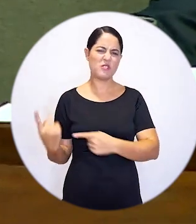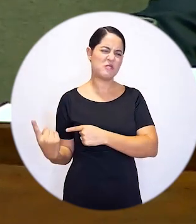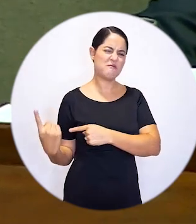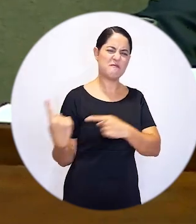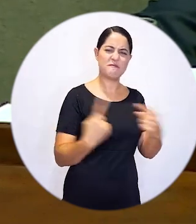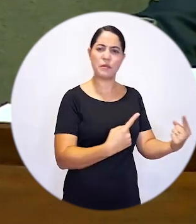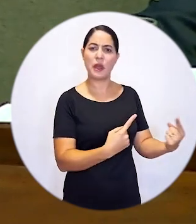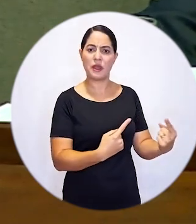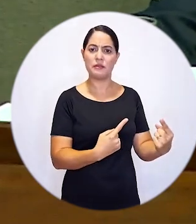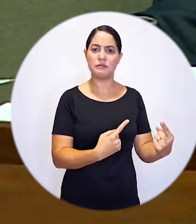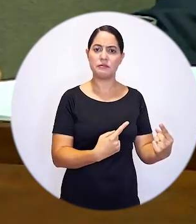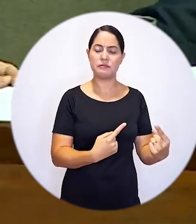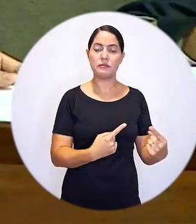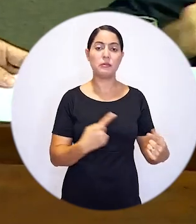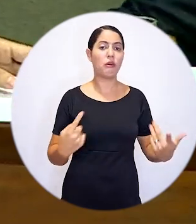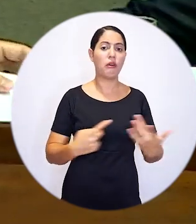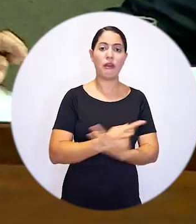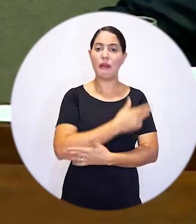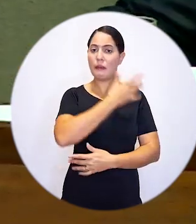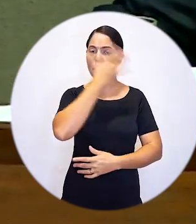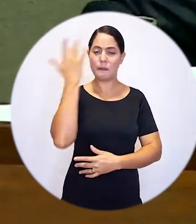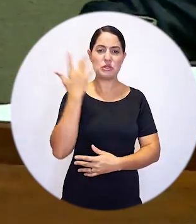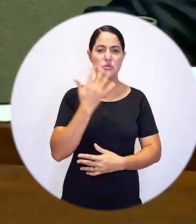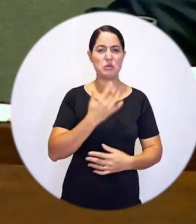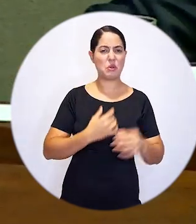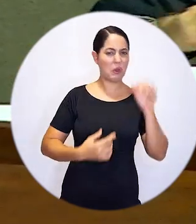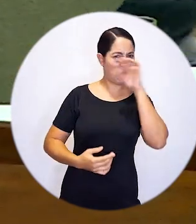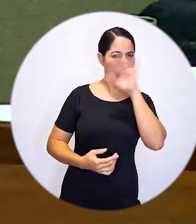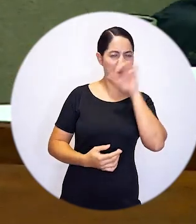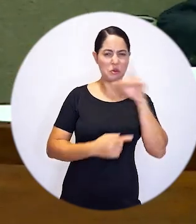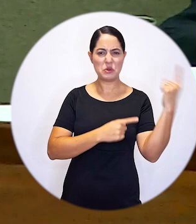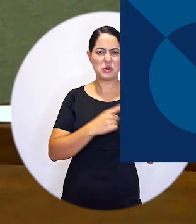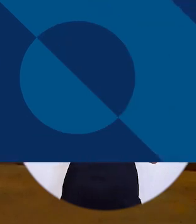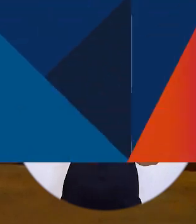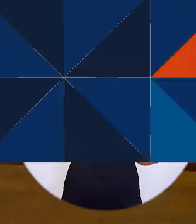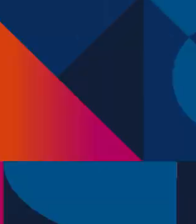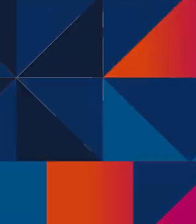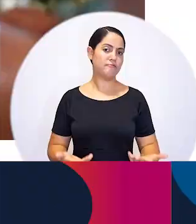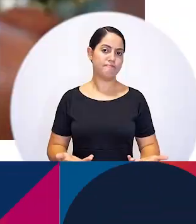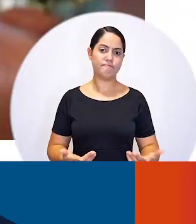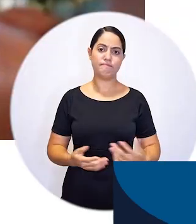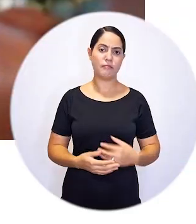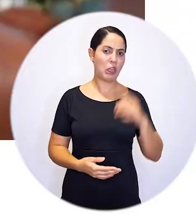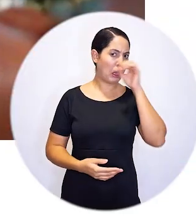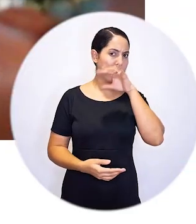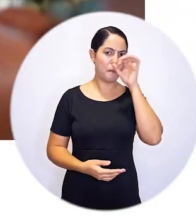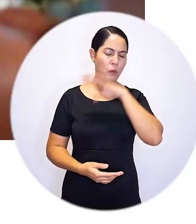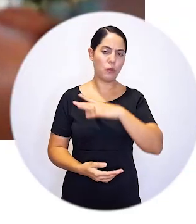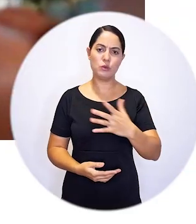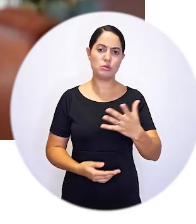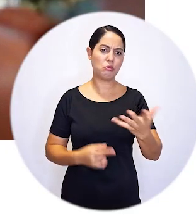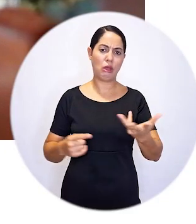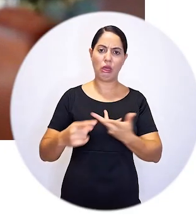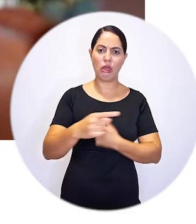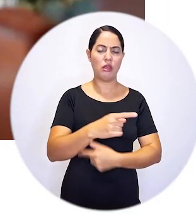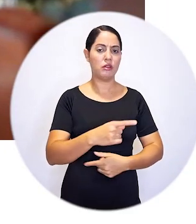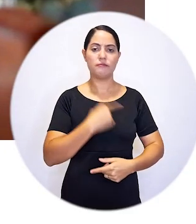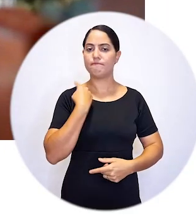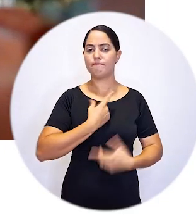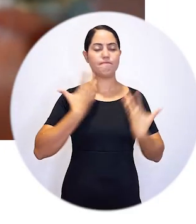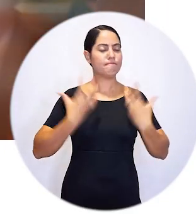que, lamentavelmente, é fomentada por aqueles que praticam abusos contra advogados no cumprimento do dever. Os abusos